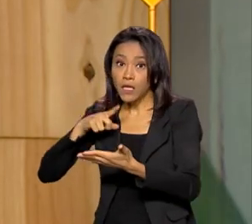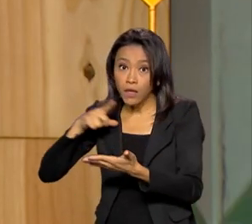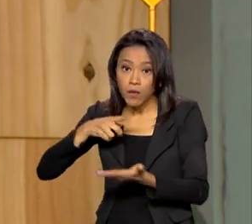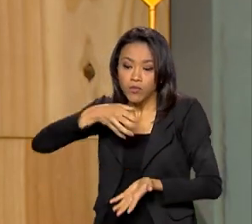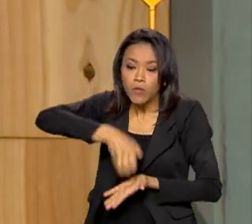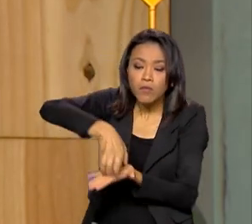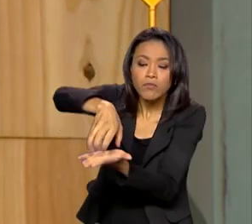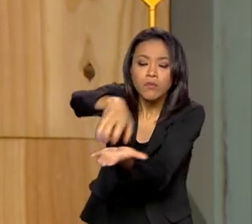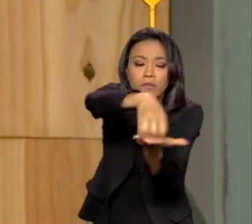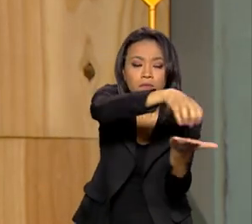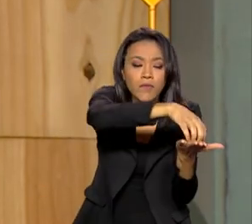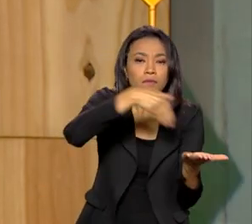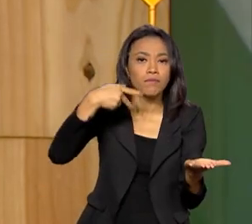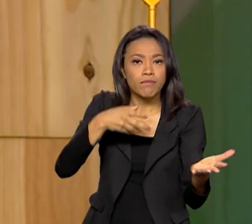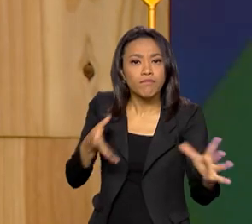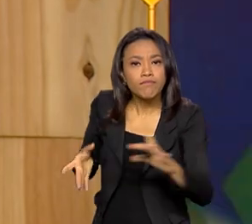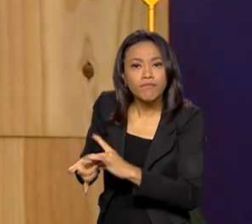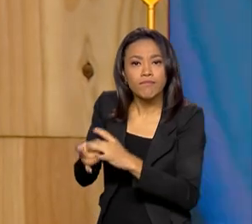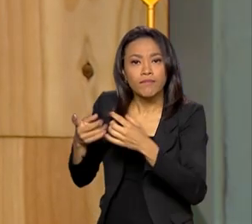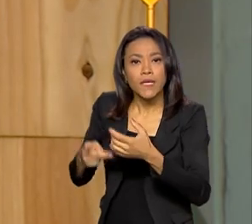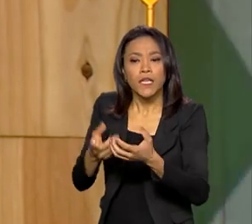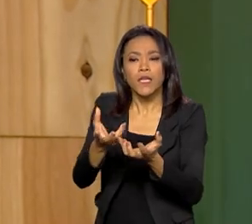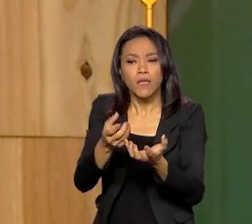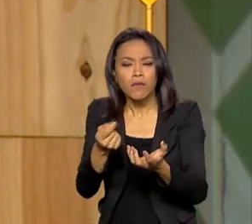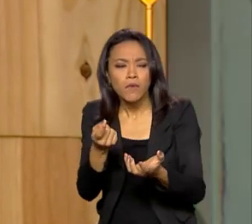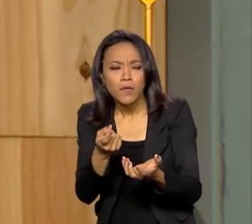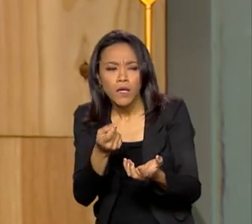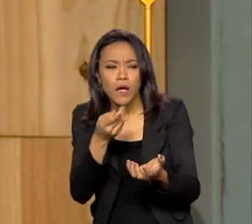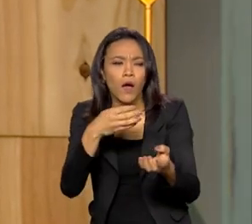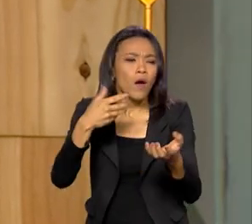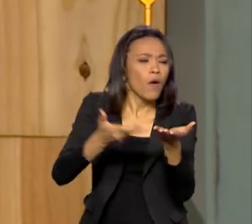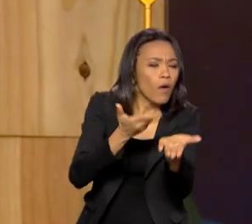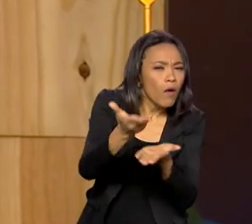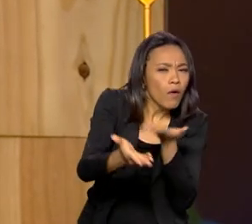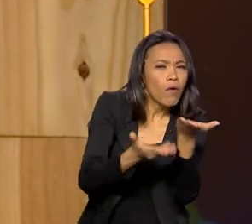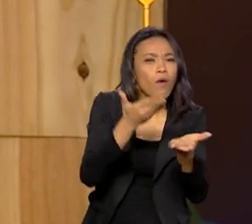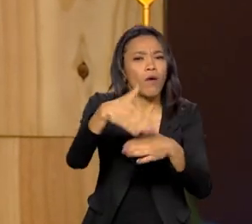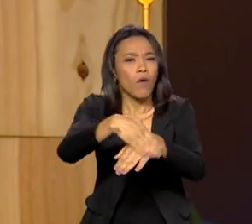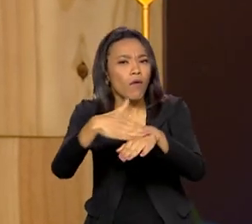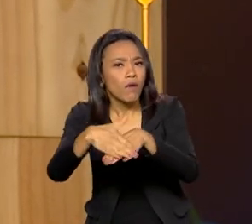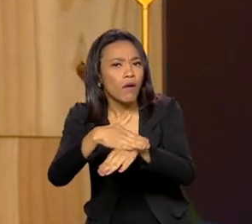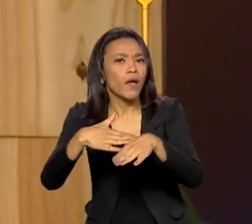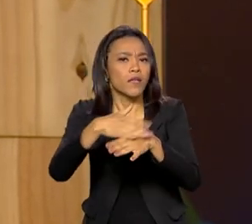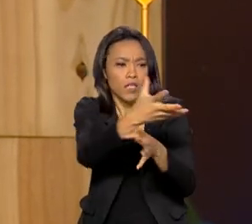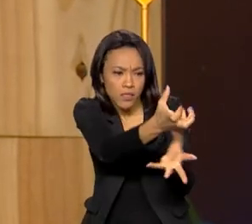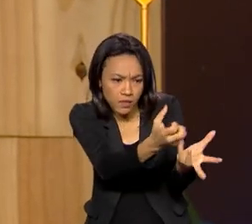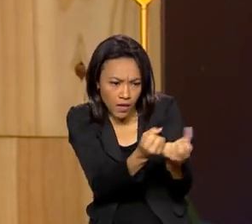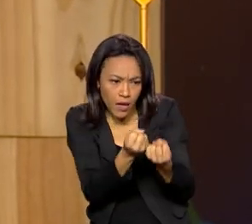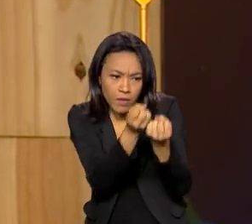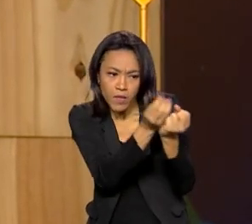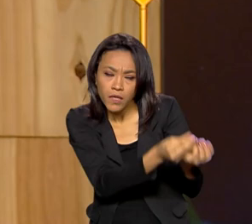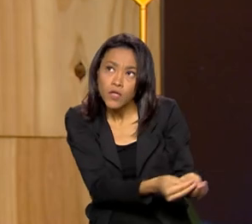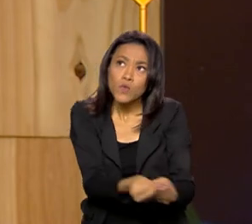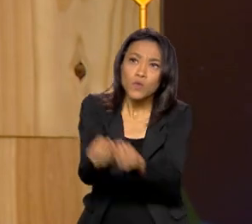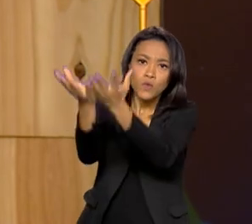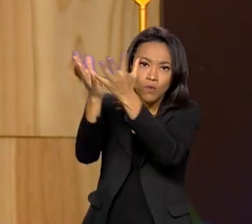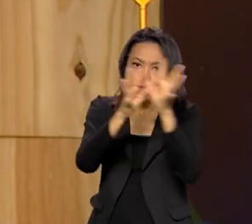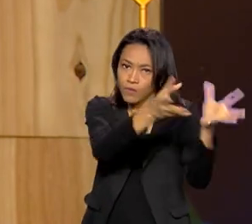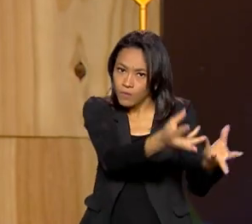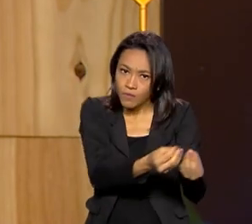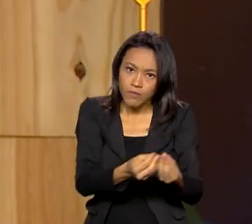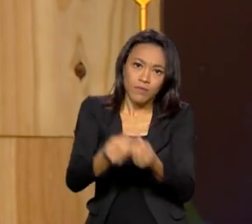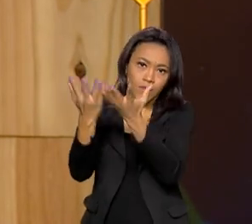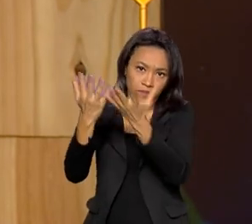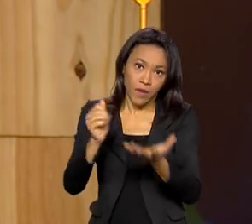unidades empresariais que coletam, fazem um pré-tratamento, tratam, distribuem, fazem a logística reversa. Então,